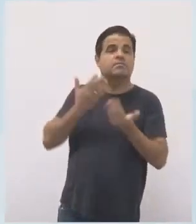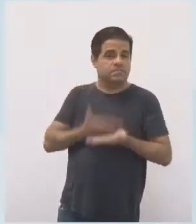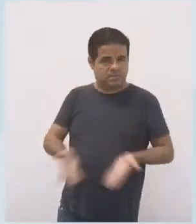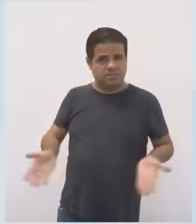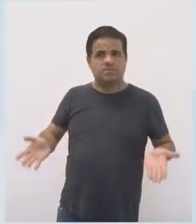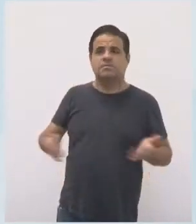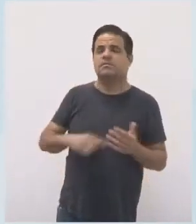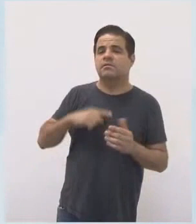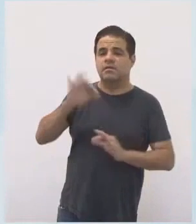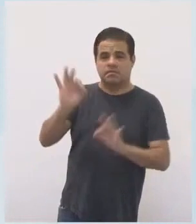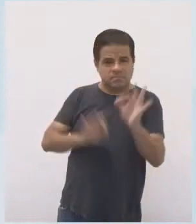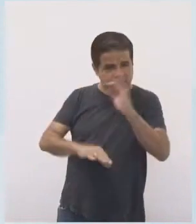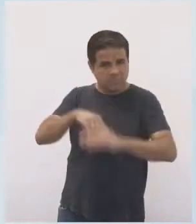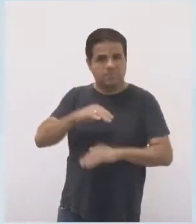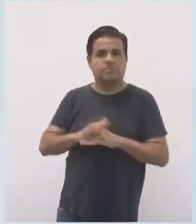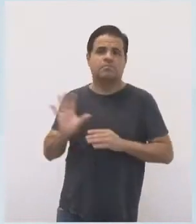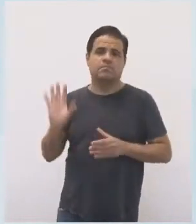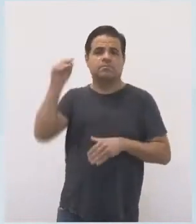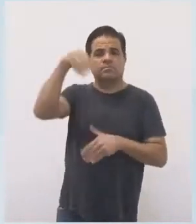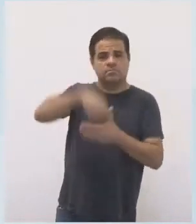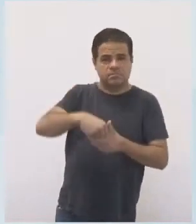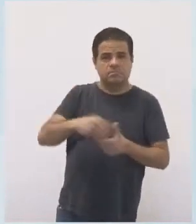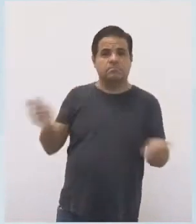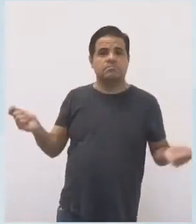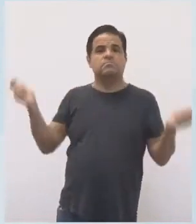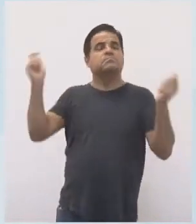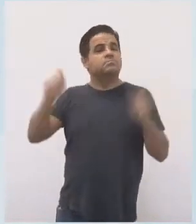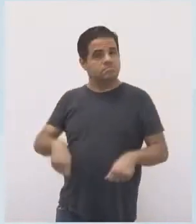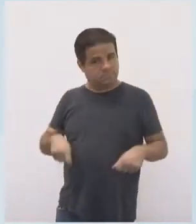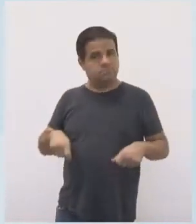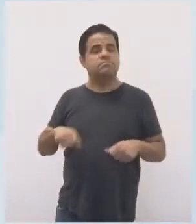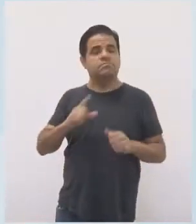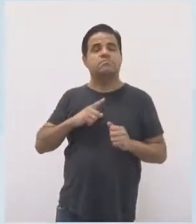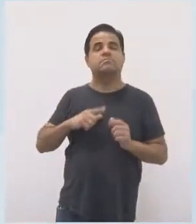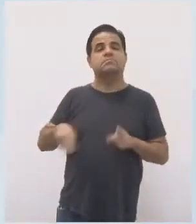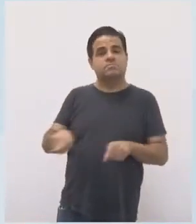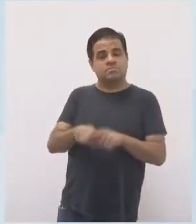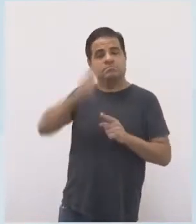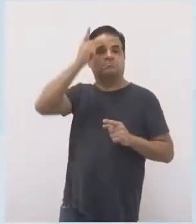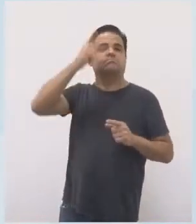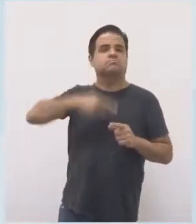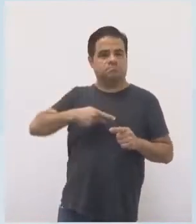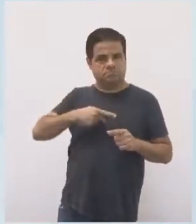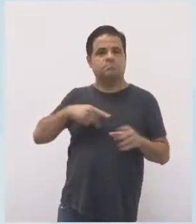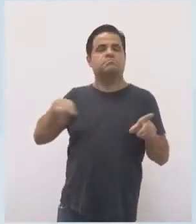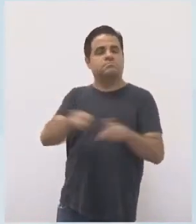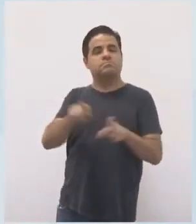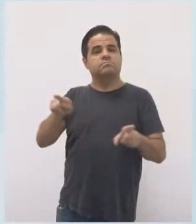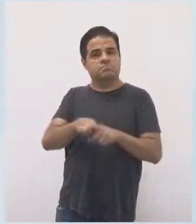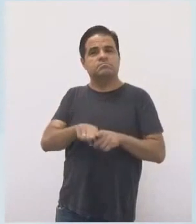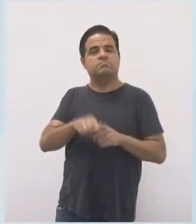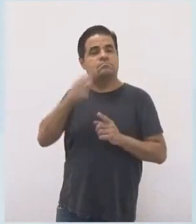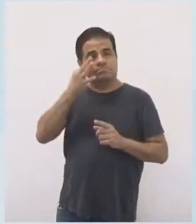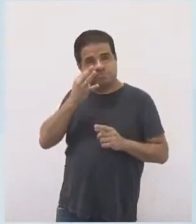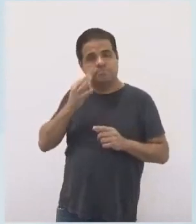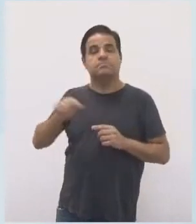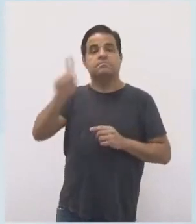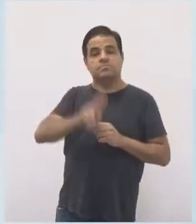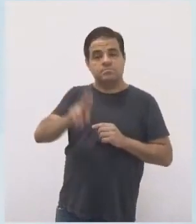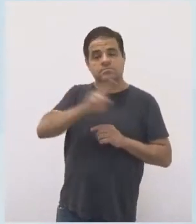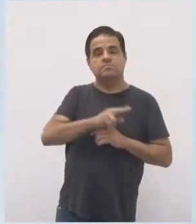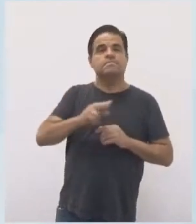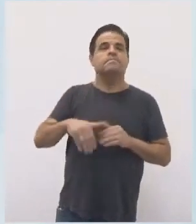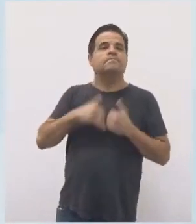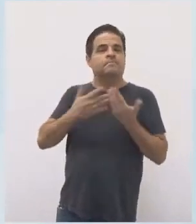de serem realizadas, pudessem ser feitas tanto pessoalmente como utilizando as